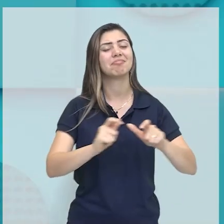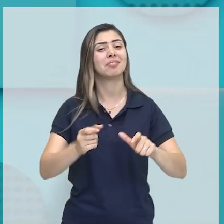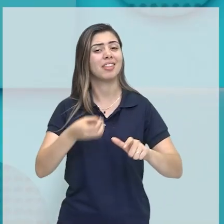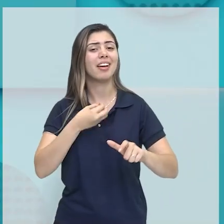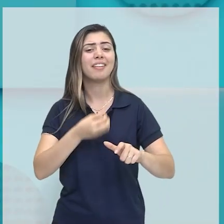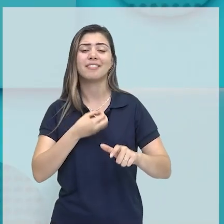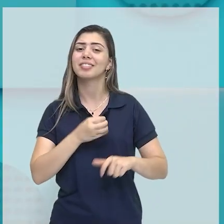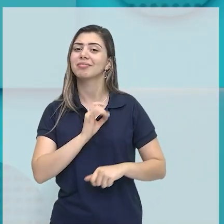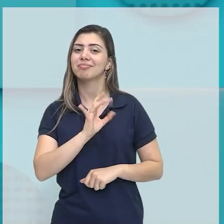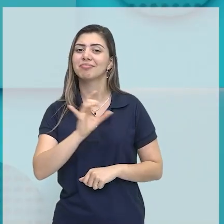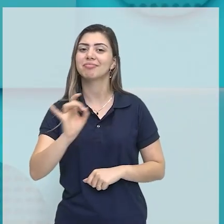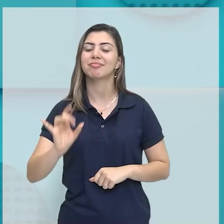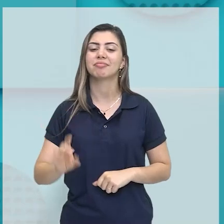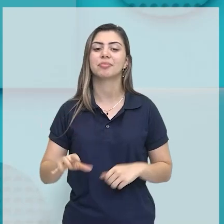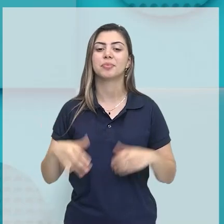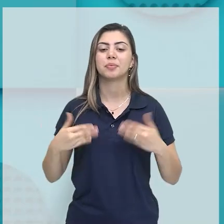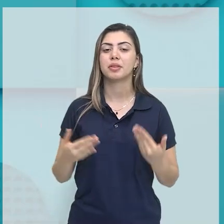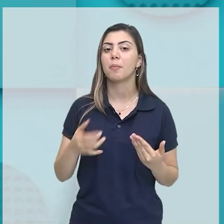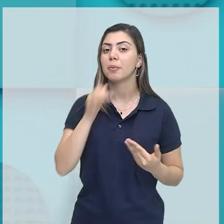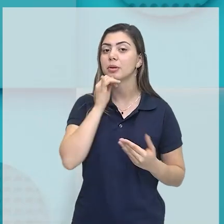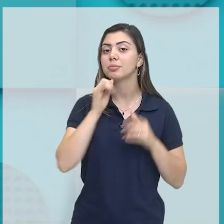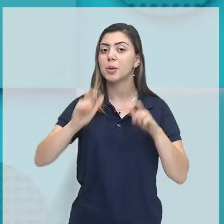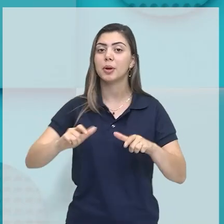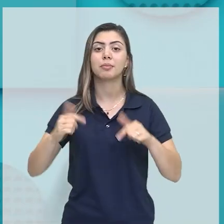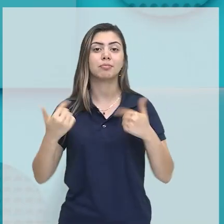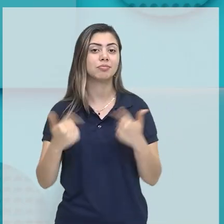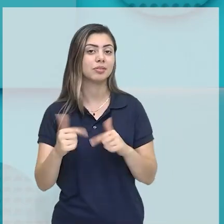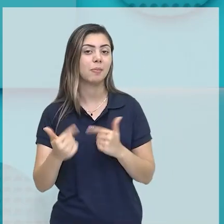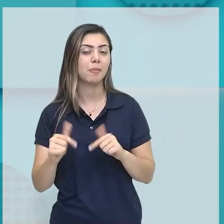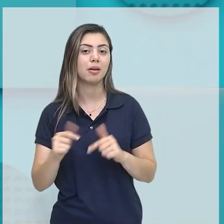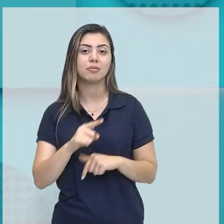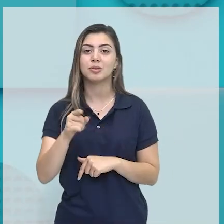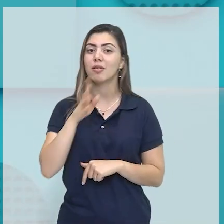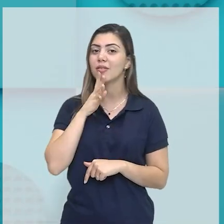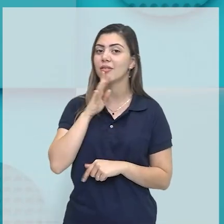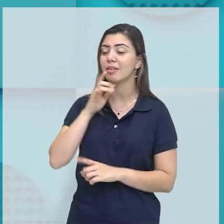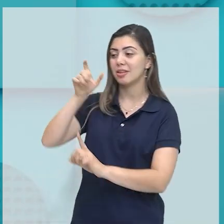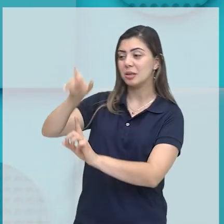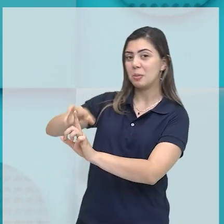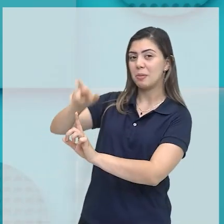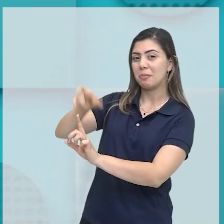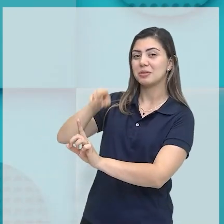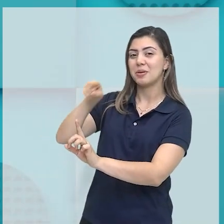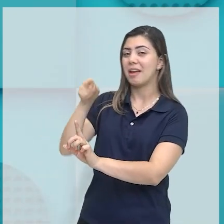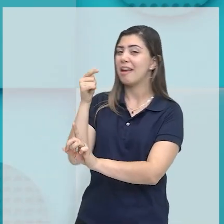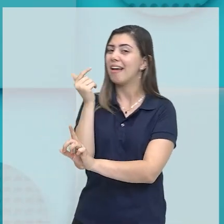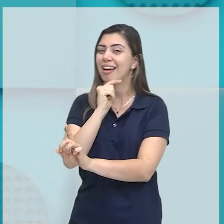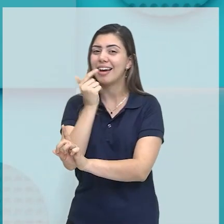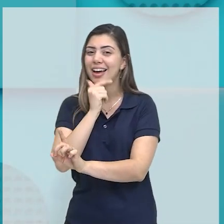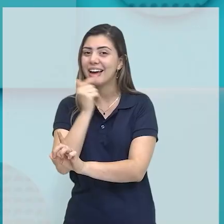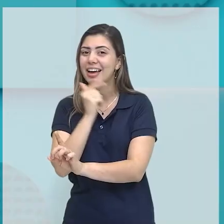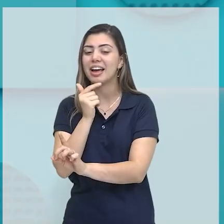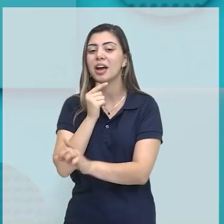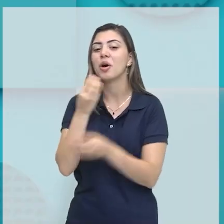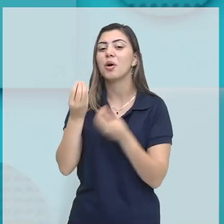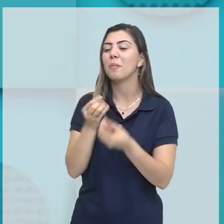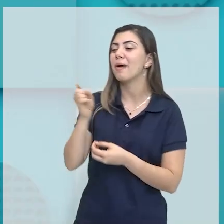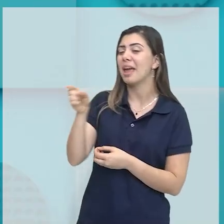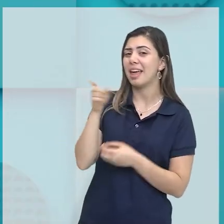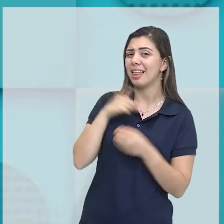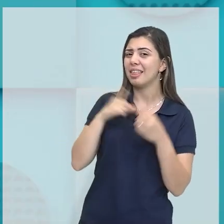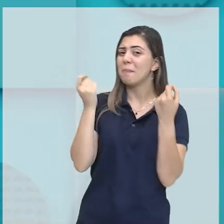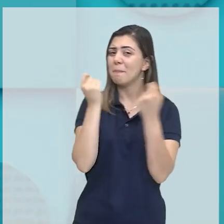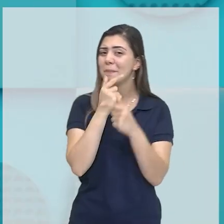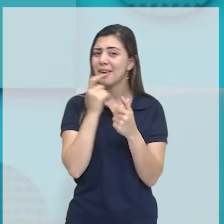nossa vida, né? Então, no nosso ambiente de trabalho, né? Por exemplo, você pode conhecer uma pessoa que ela é muito bem-humorada, ela faz